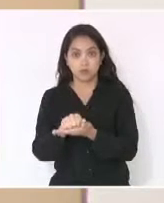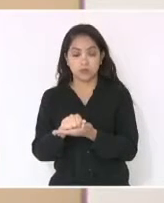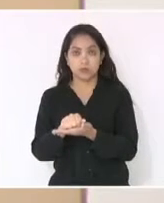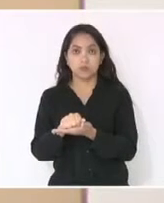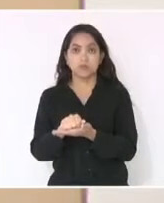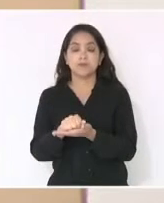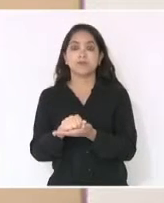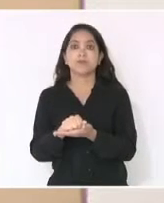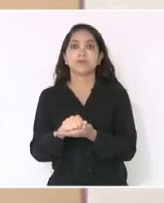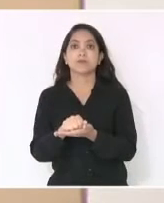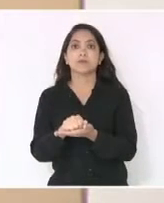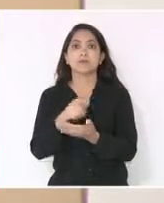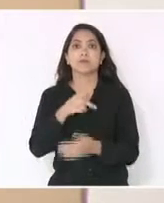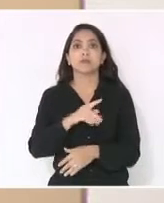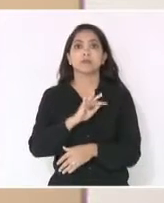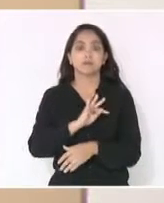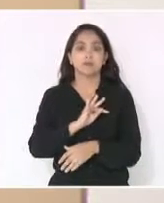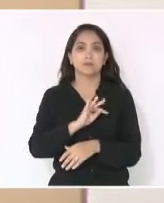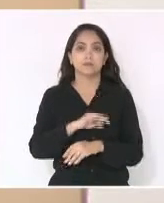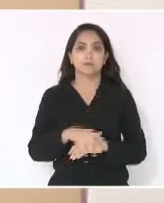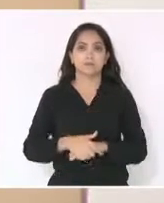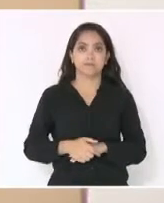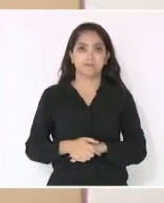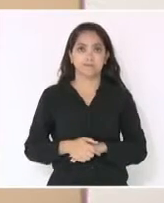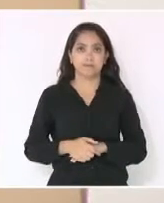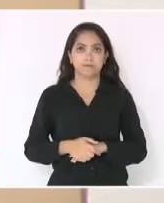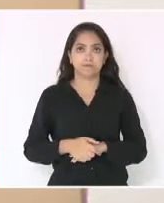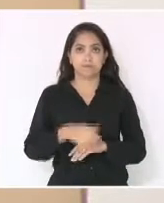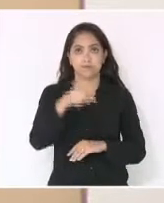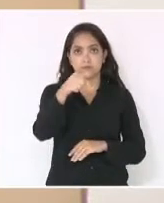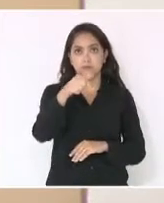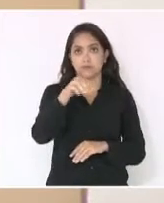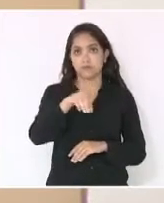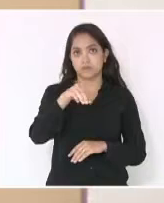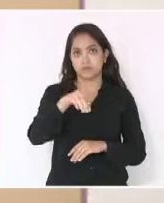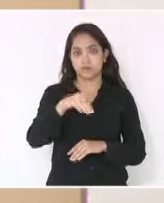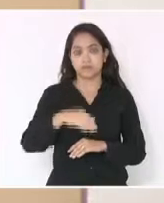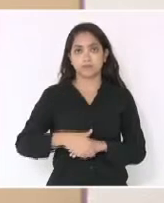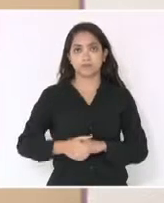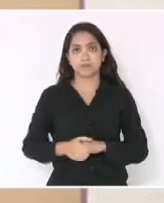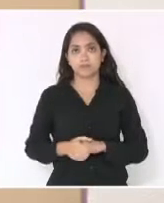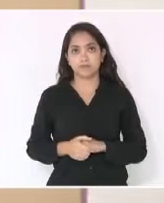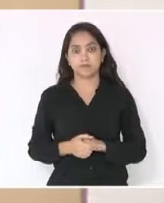partido dos trabalhadores por até sete minutos